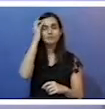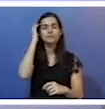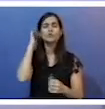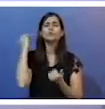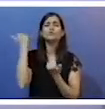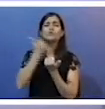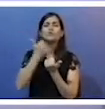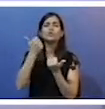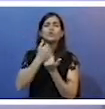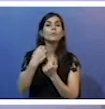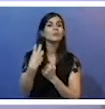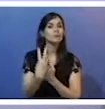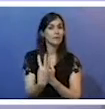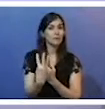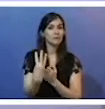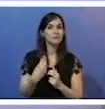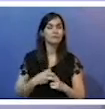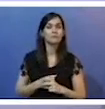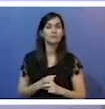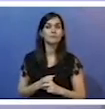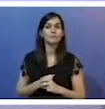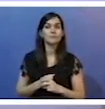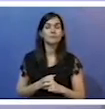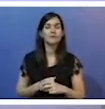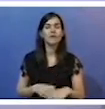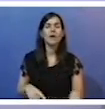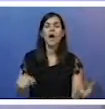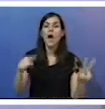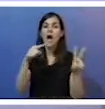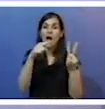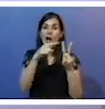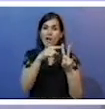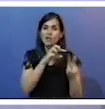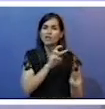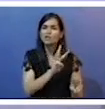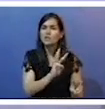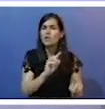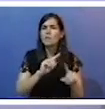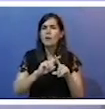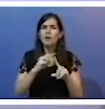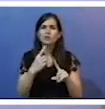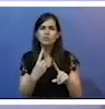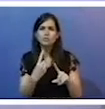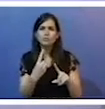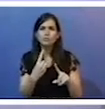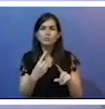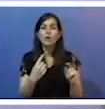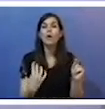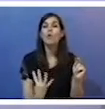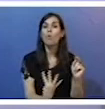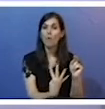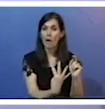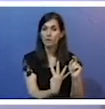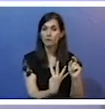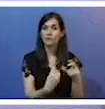então três mais um é igual a dois né raiz de 3 + 1 = 2/3 + 184